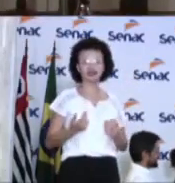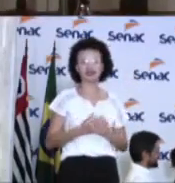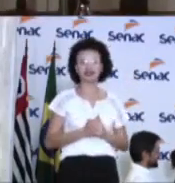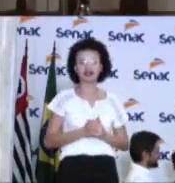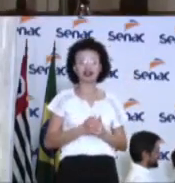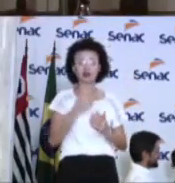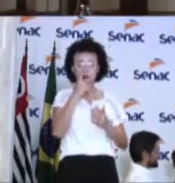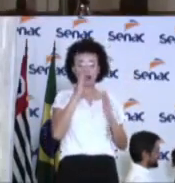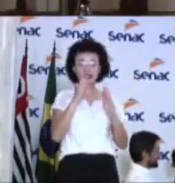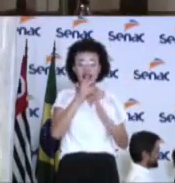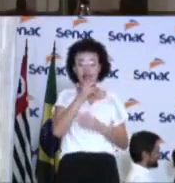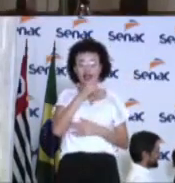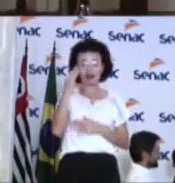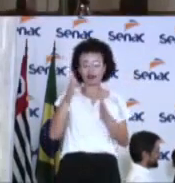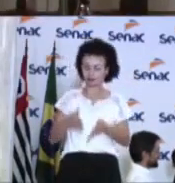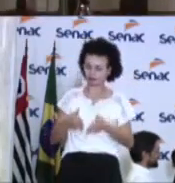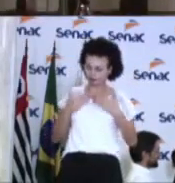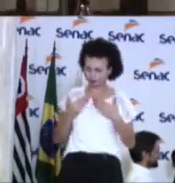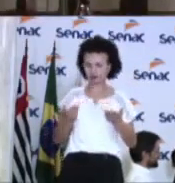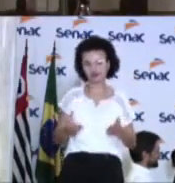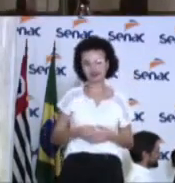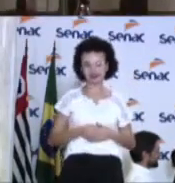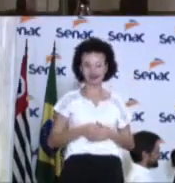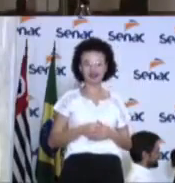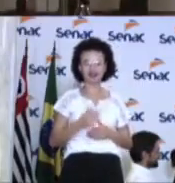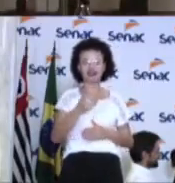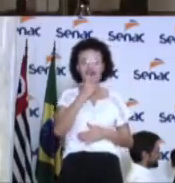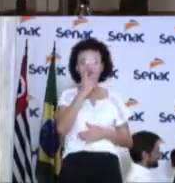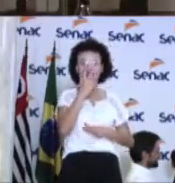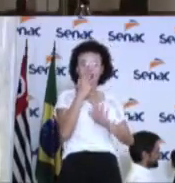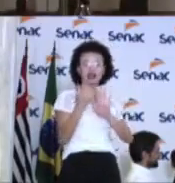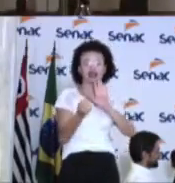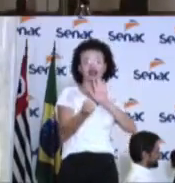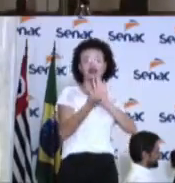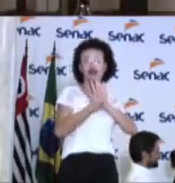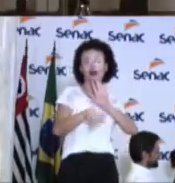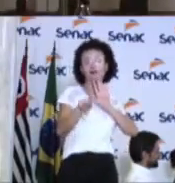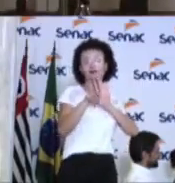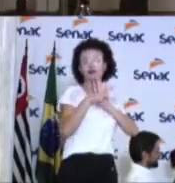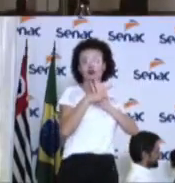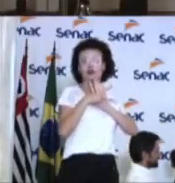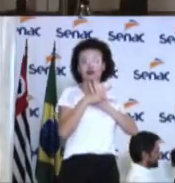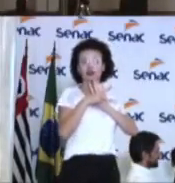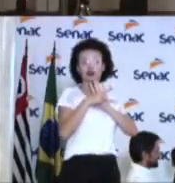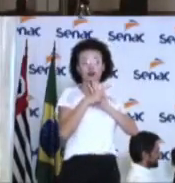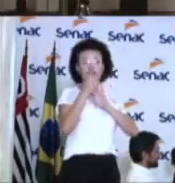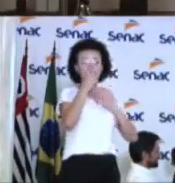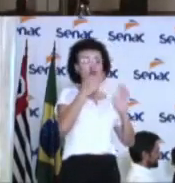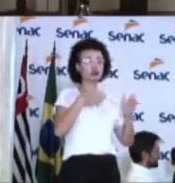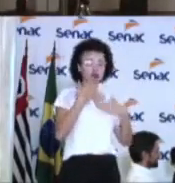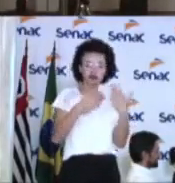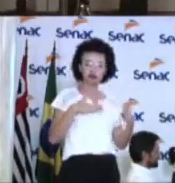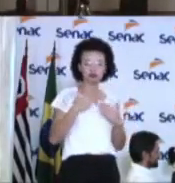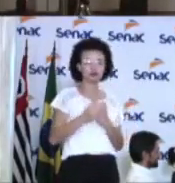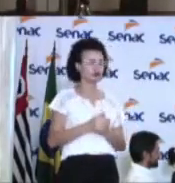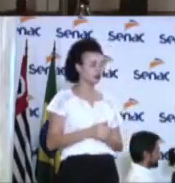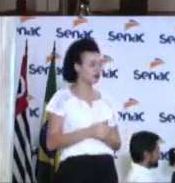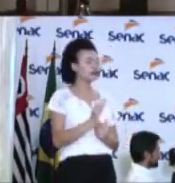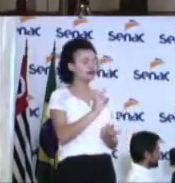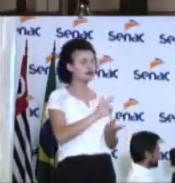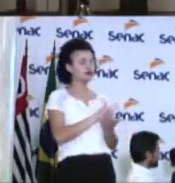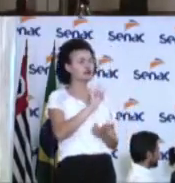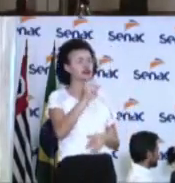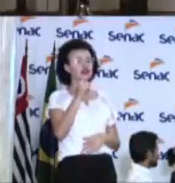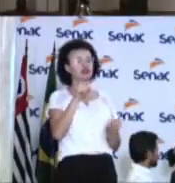famoso dá licença, olha, é quase um marca tal apresenta, assim, só não assusta, só não surpreende. E acho também que